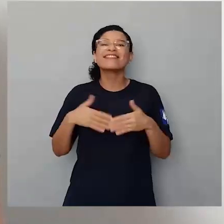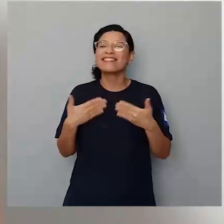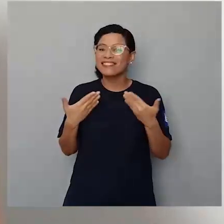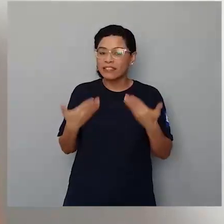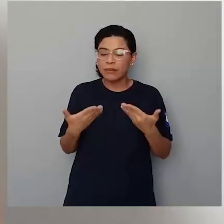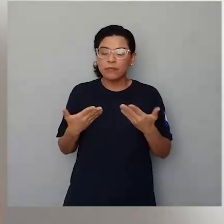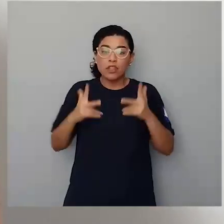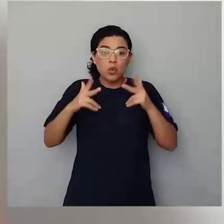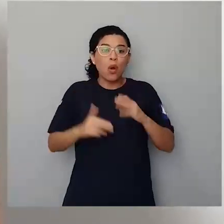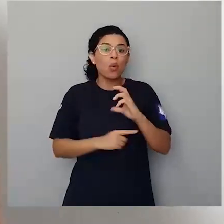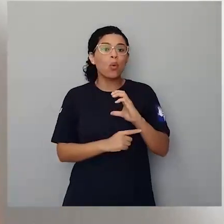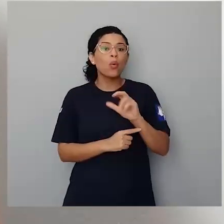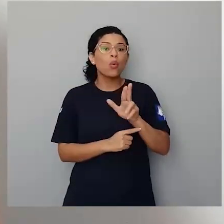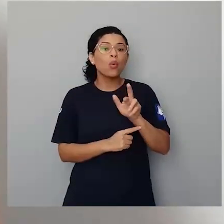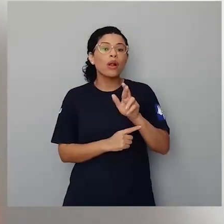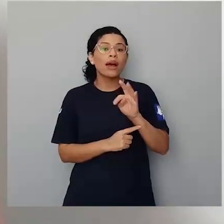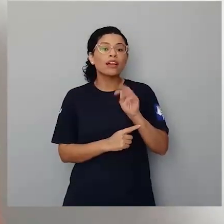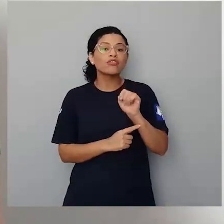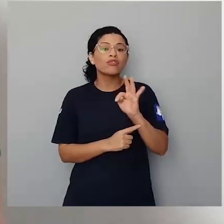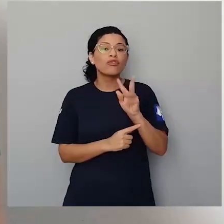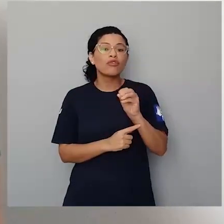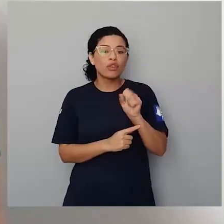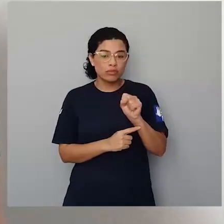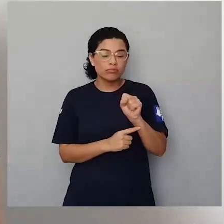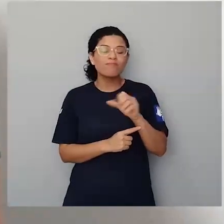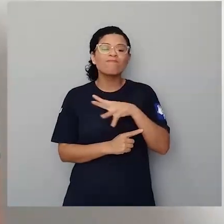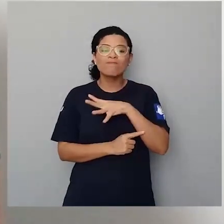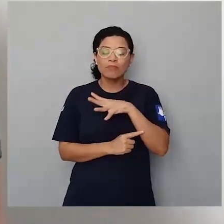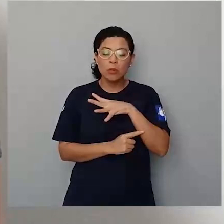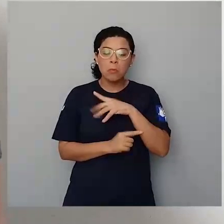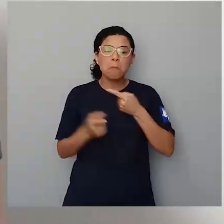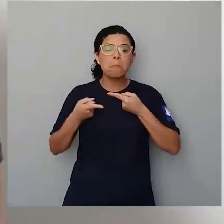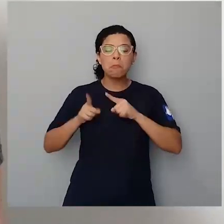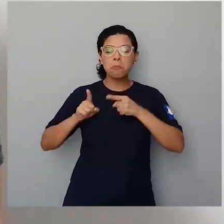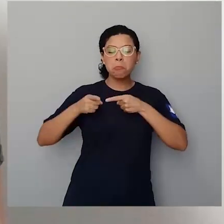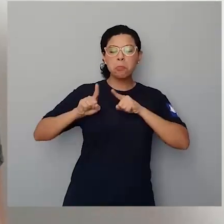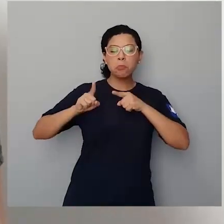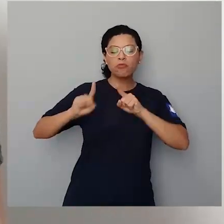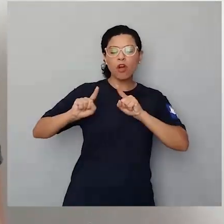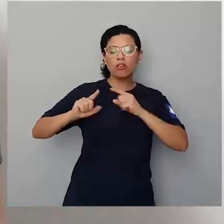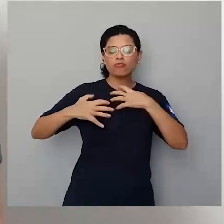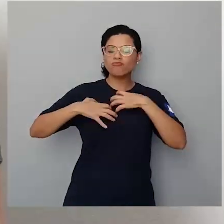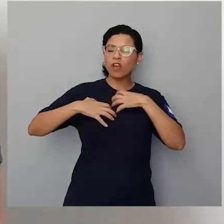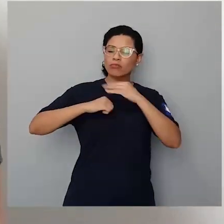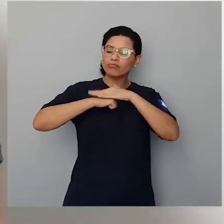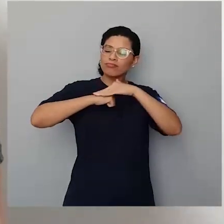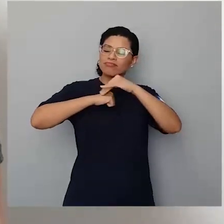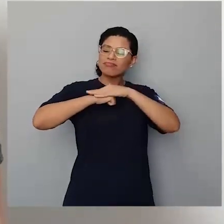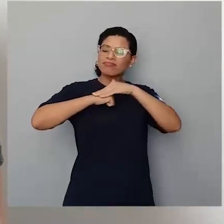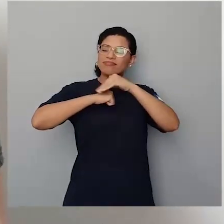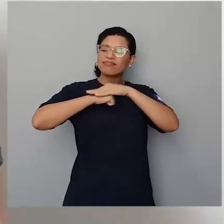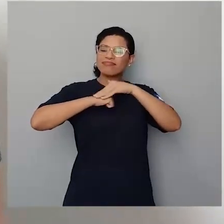que assim como curativos urbanos, provocam através do